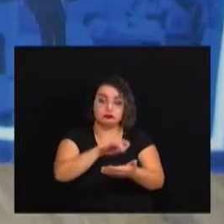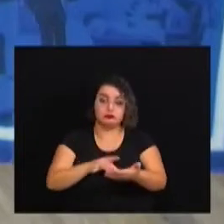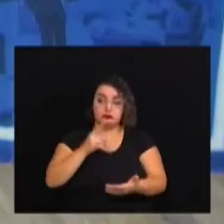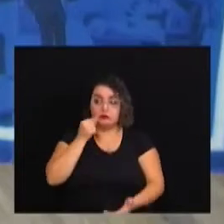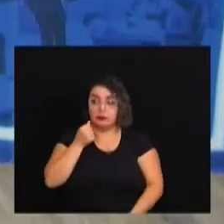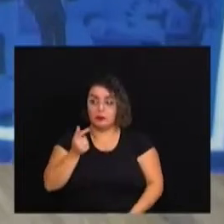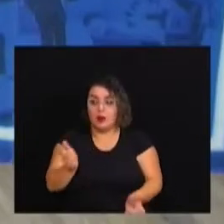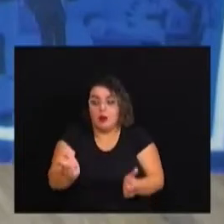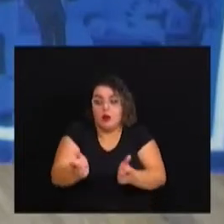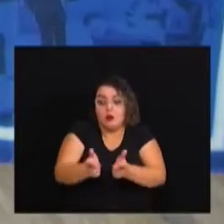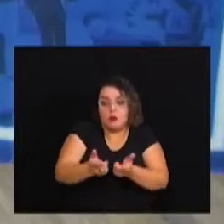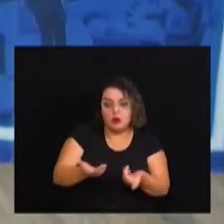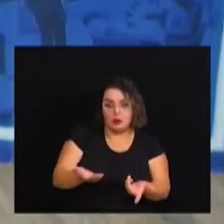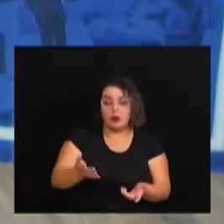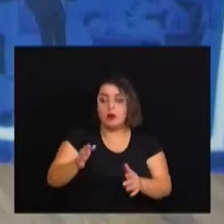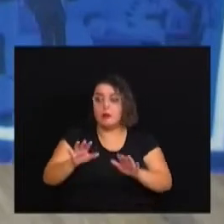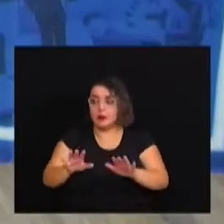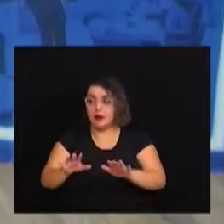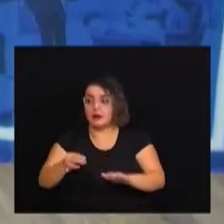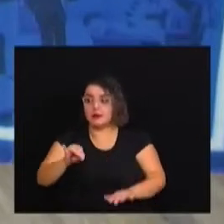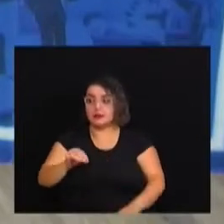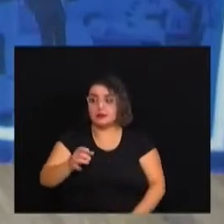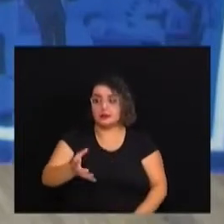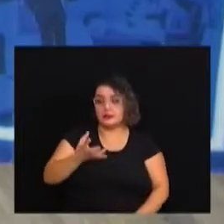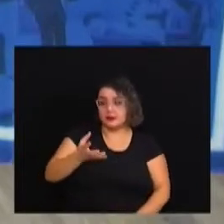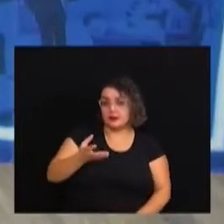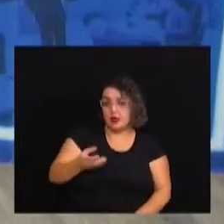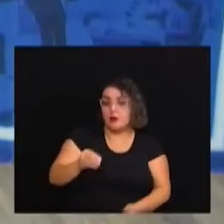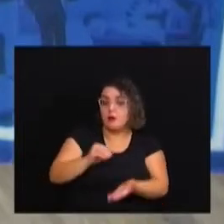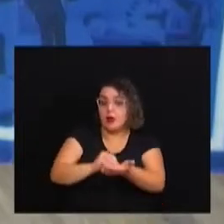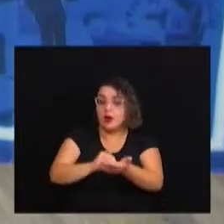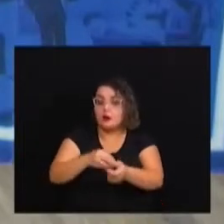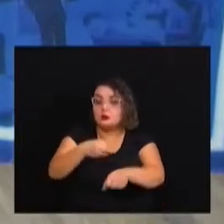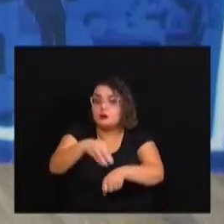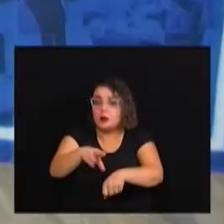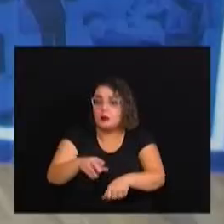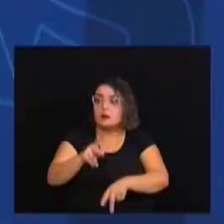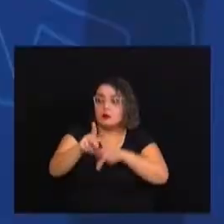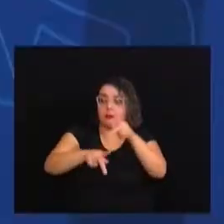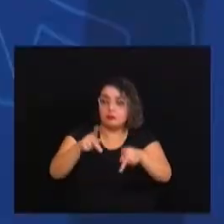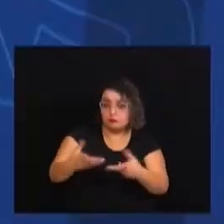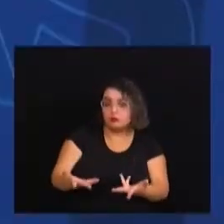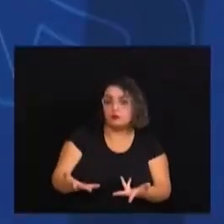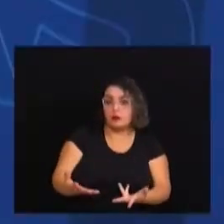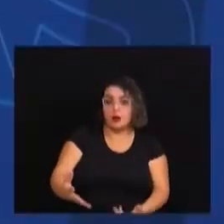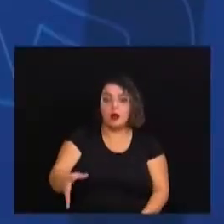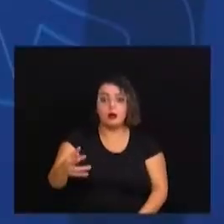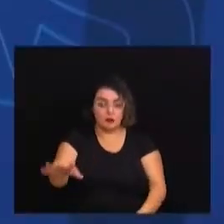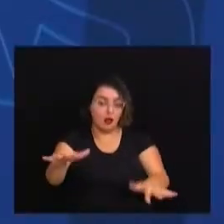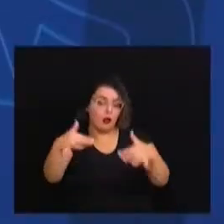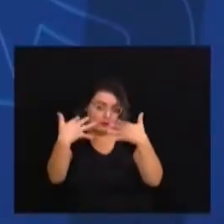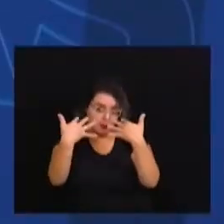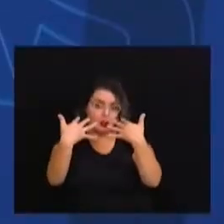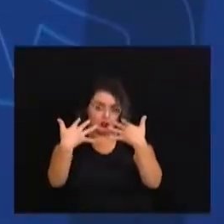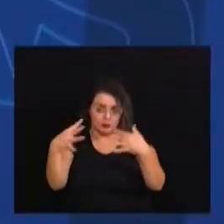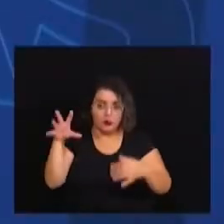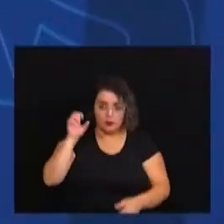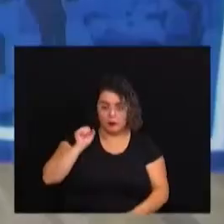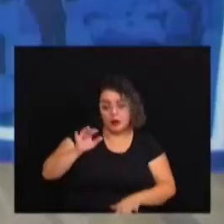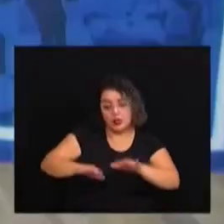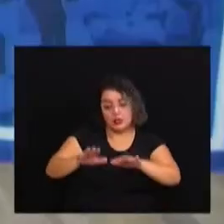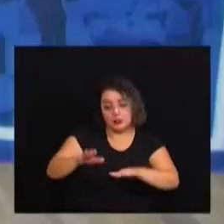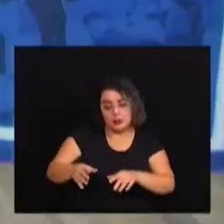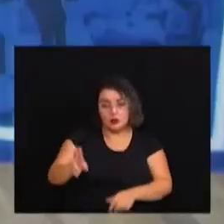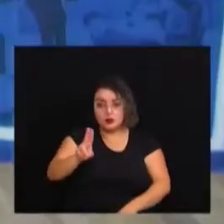do lápis é um pouco curto, mas se você quiser deixar uma última dica para o nosso público, para quem está ouvindo do outro lado, poder usar, quem